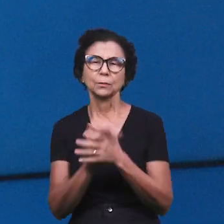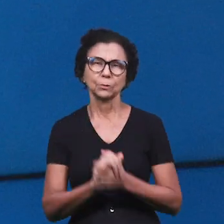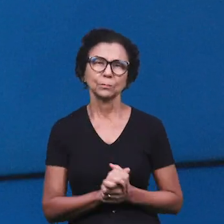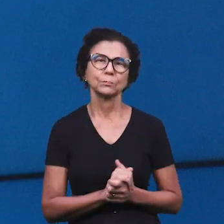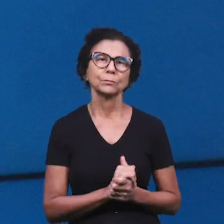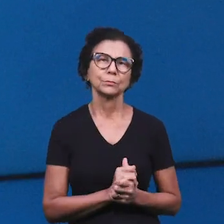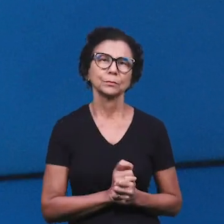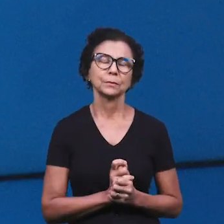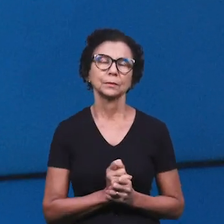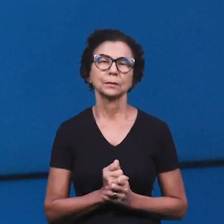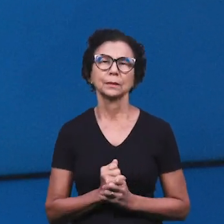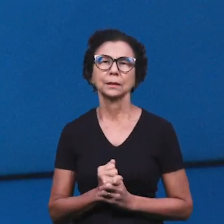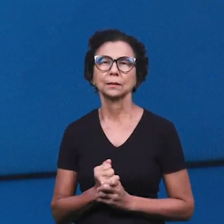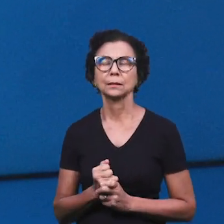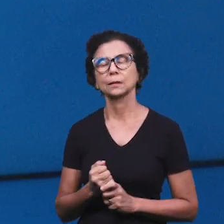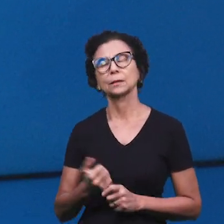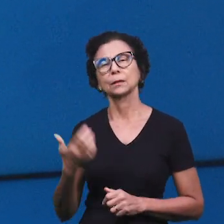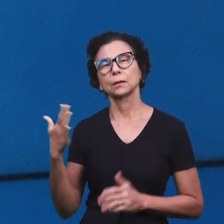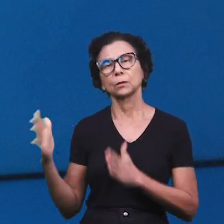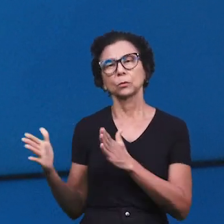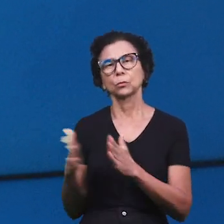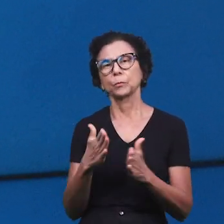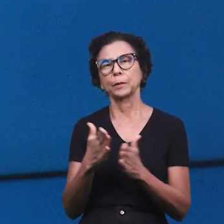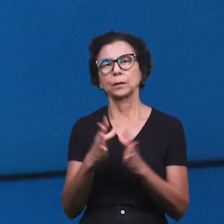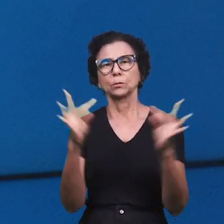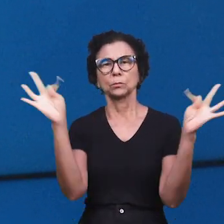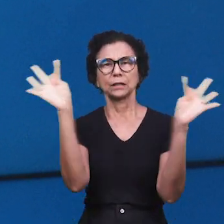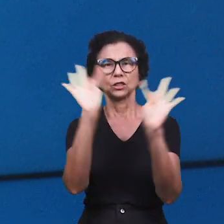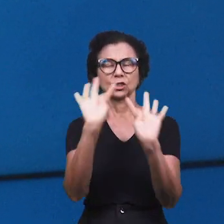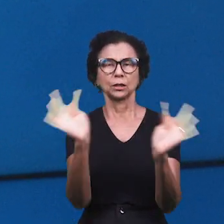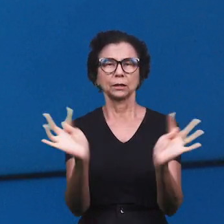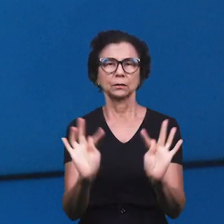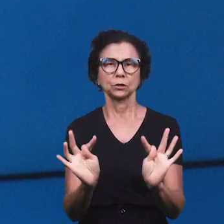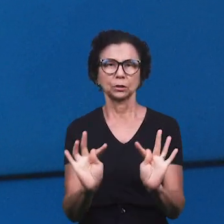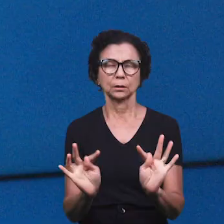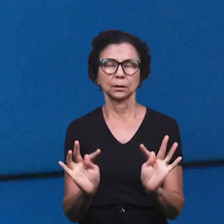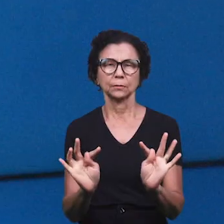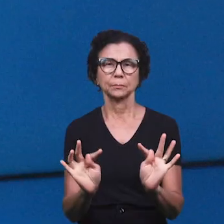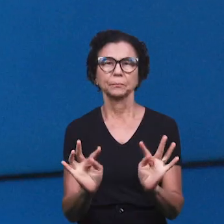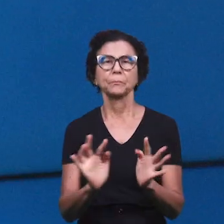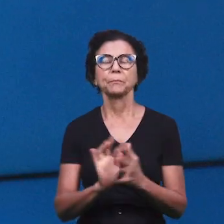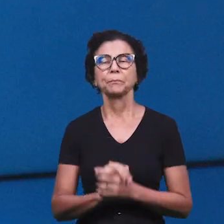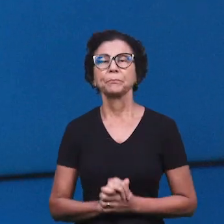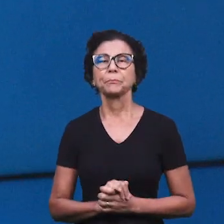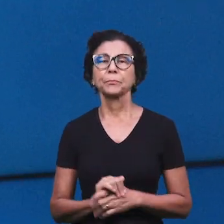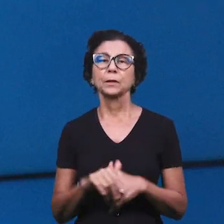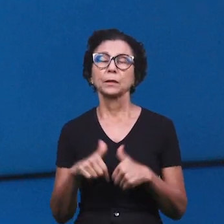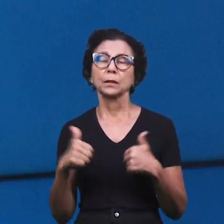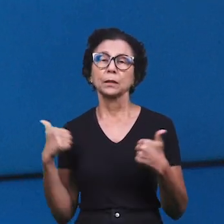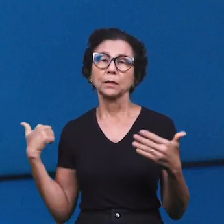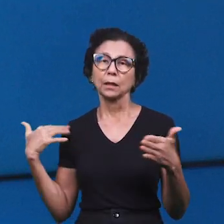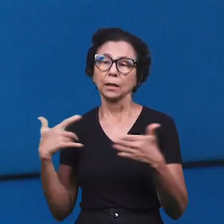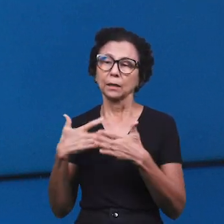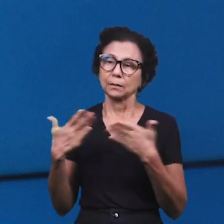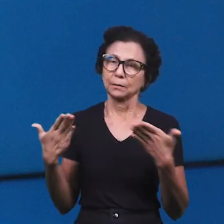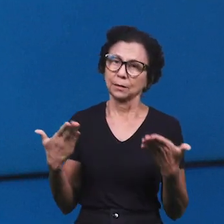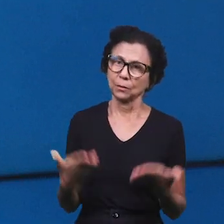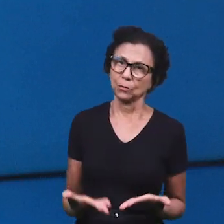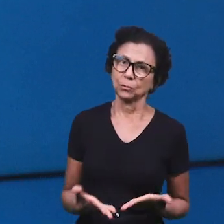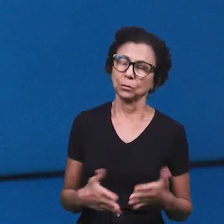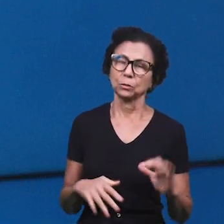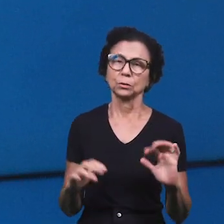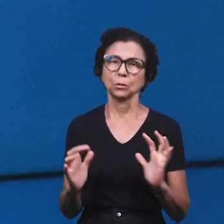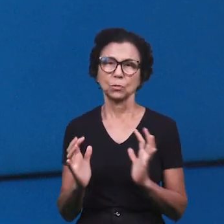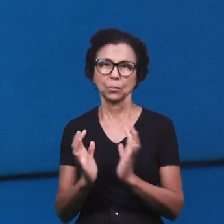e, profeticamente, esses remanescentes hoje, nós nos consideramos parte deles. Louvado seja Deus. Muito obrigado, então, pela